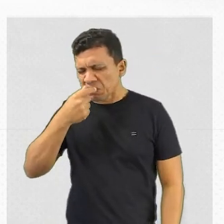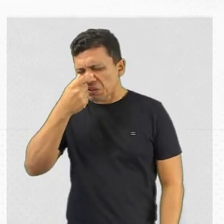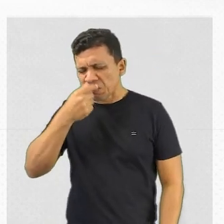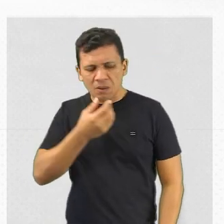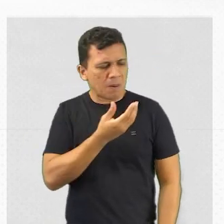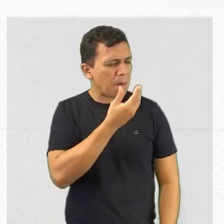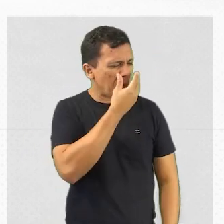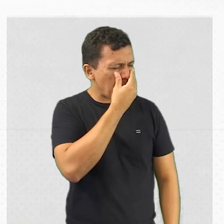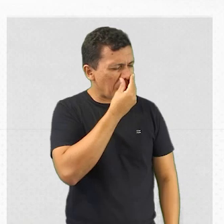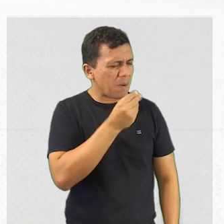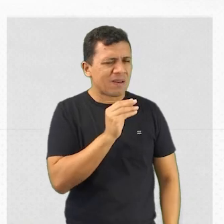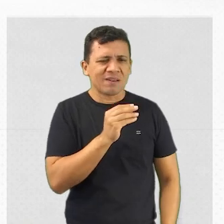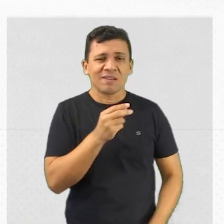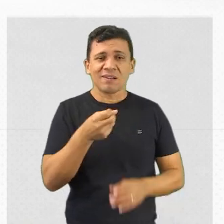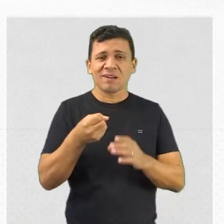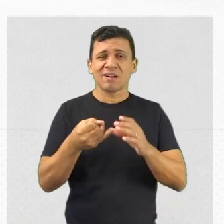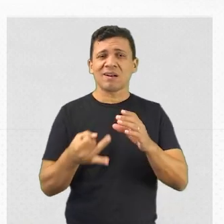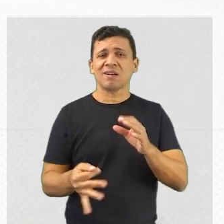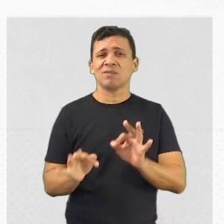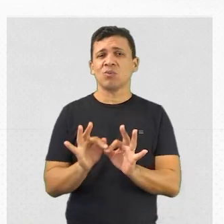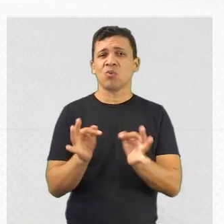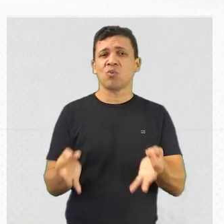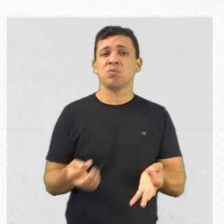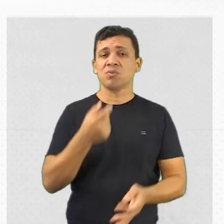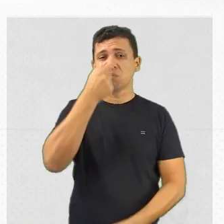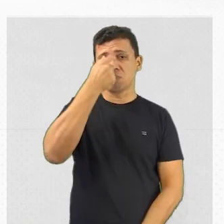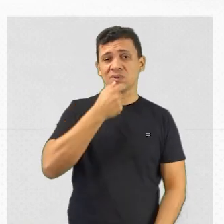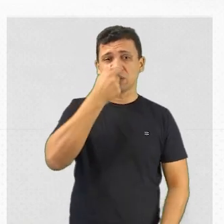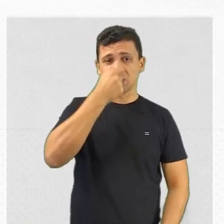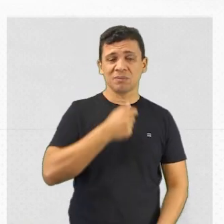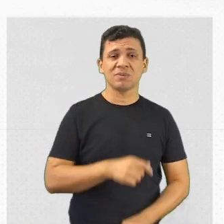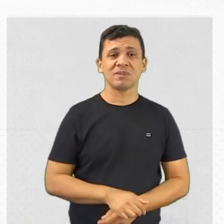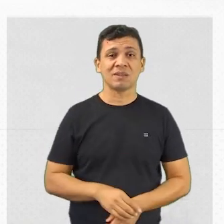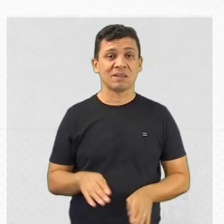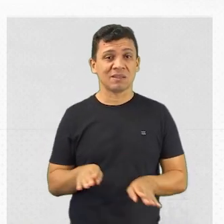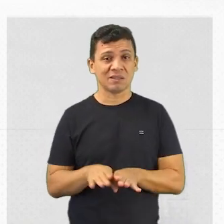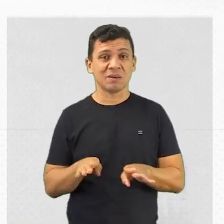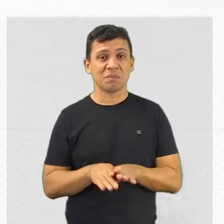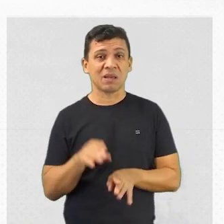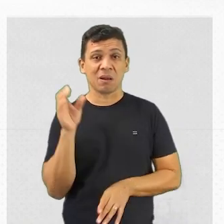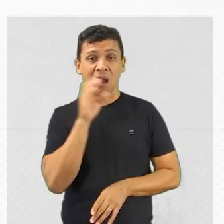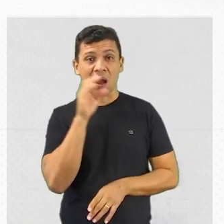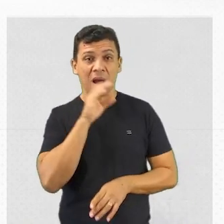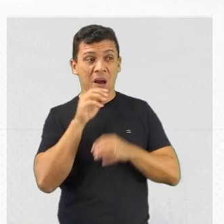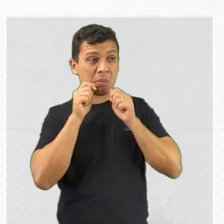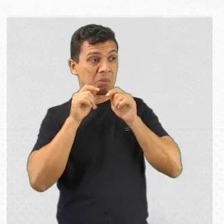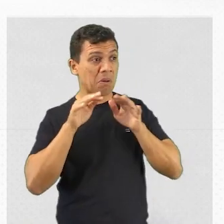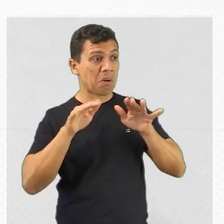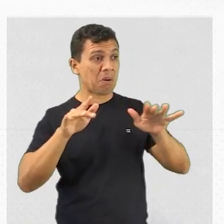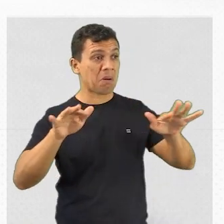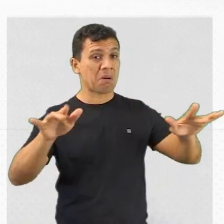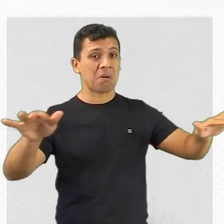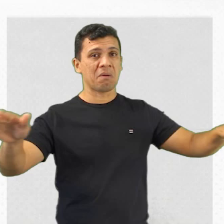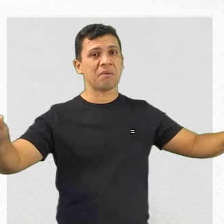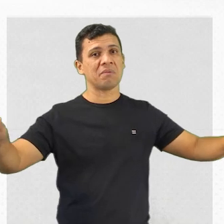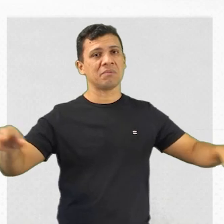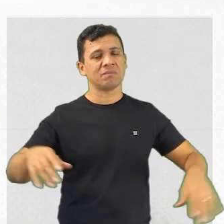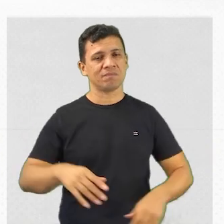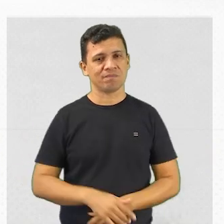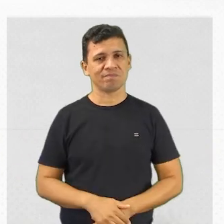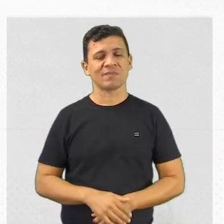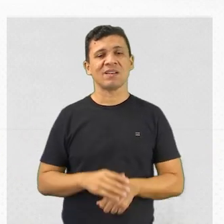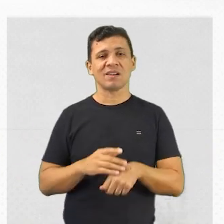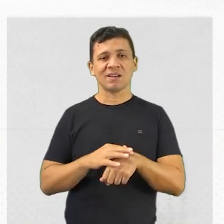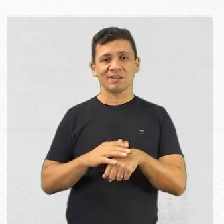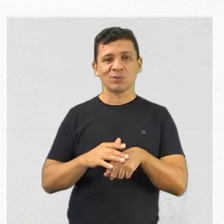características bem comuns, né? Do processo gripal, né? Essa transmissão que é feita também muito rápido, né? E aí a gente tem essa